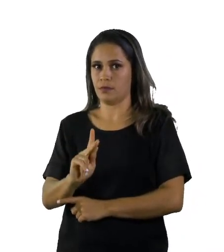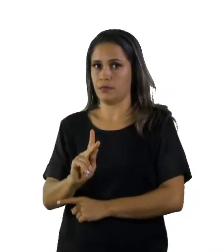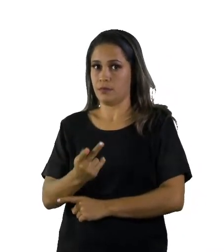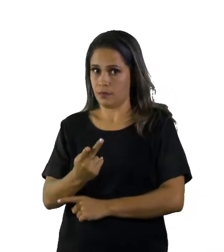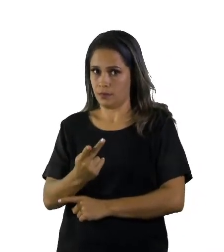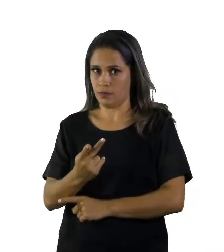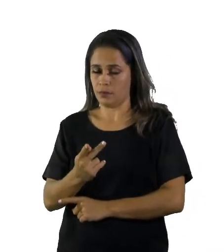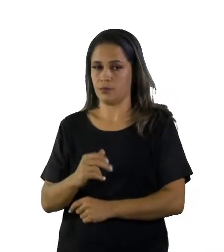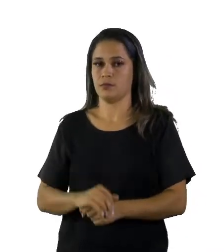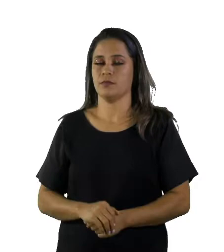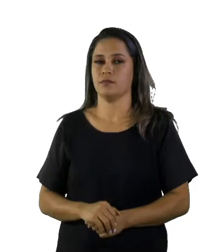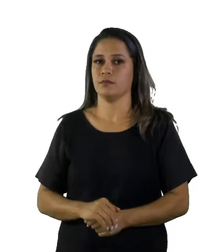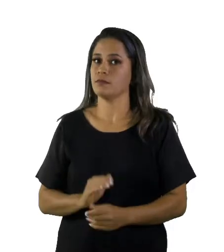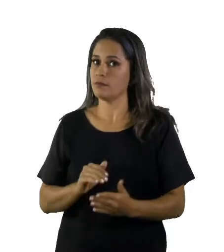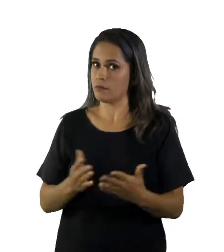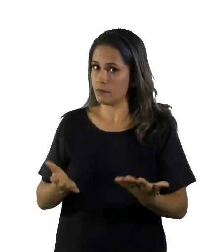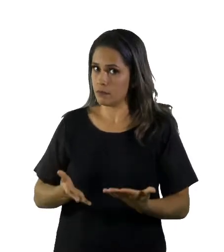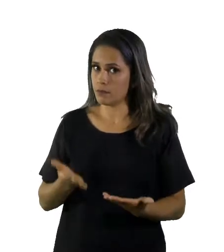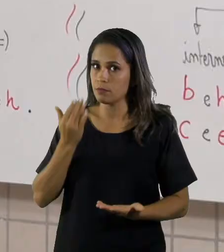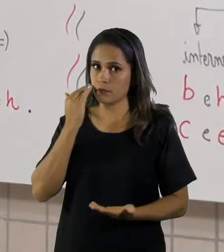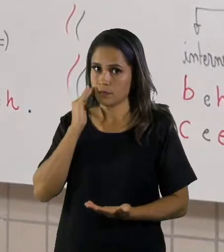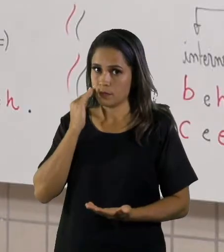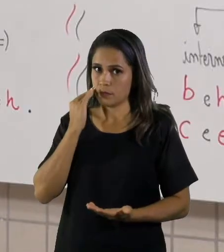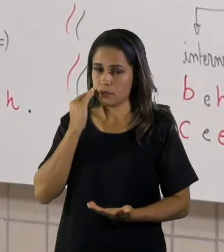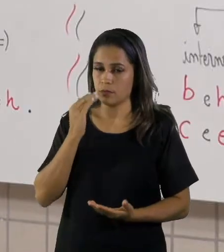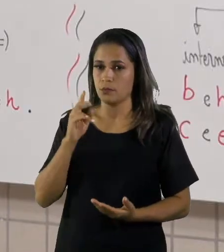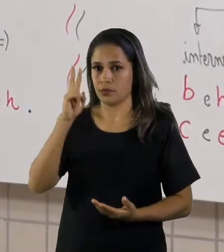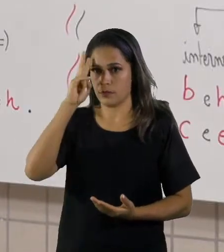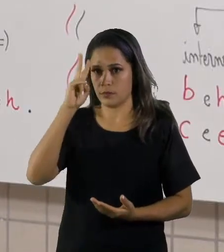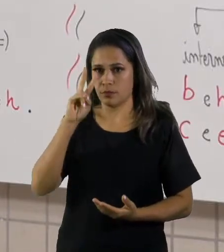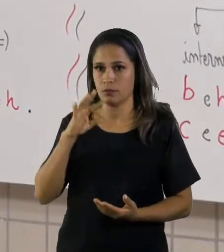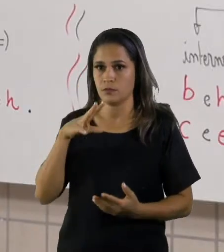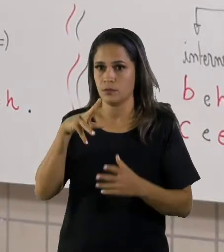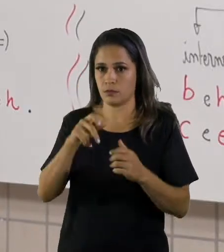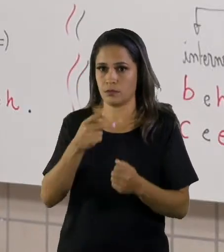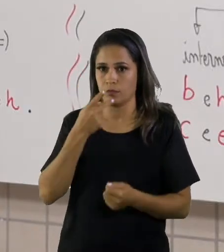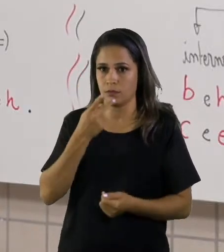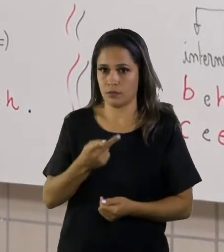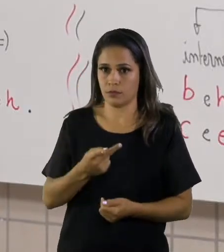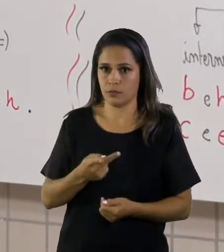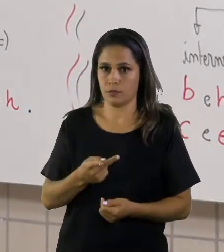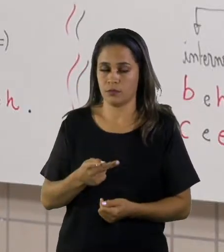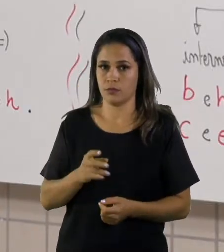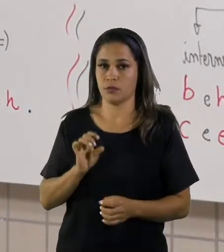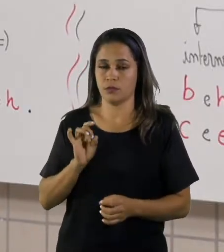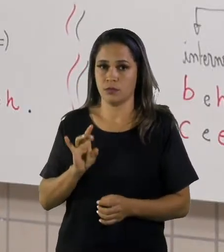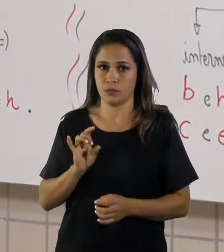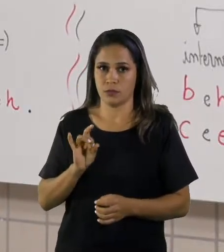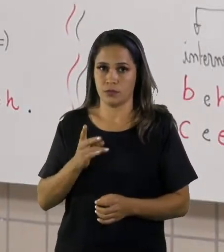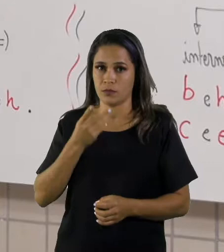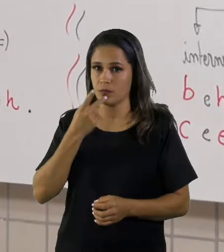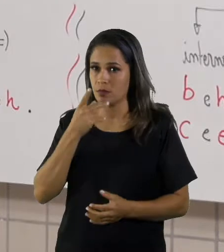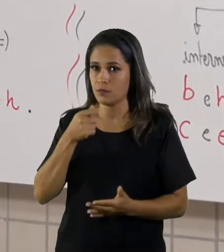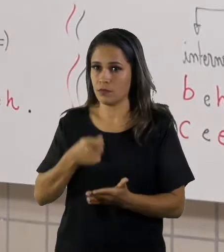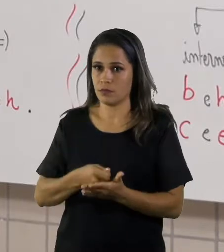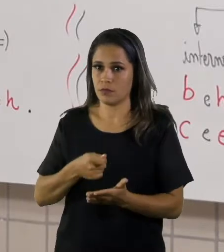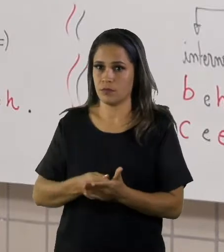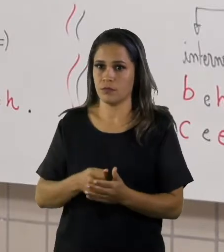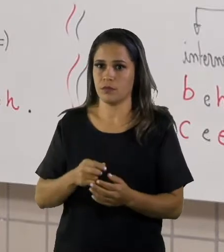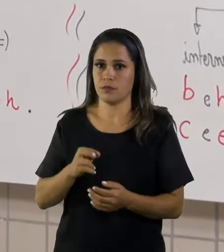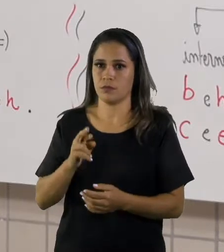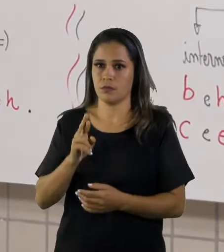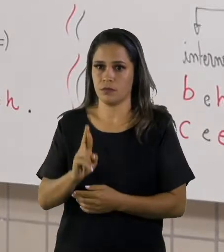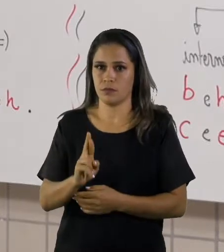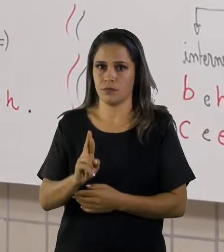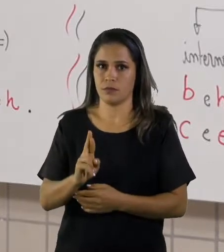H. Até aqui tranquilo? Lembrando que tudo que está sendo dito só tem razão de ser se essa reta,